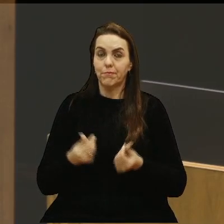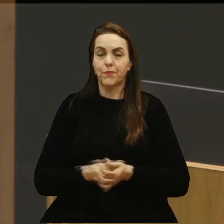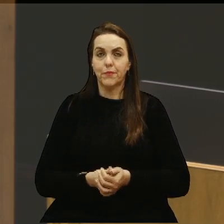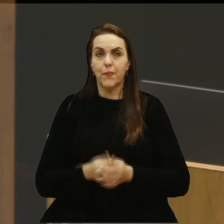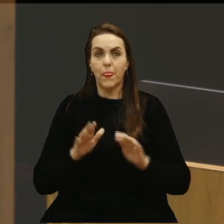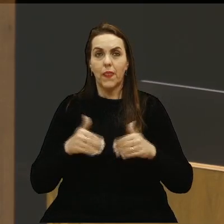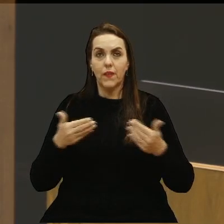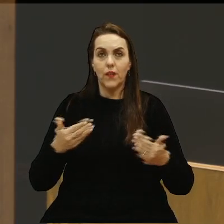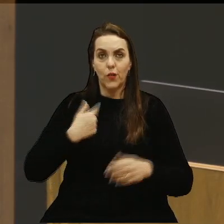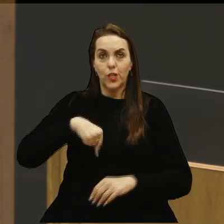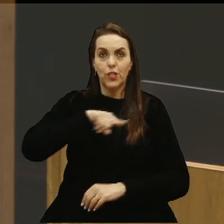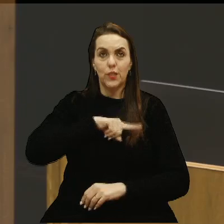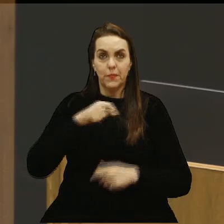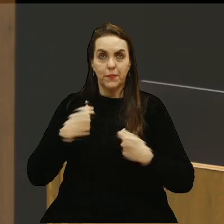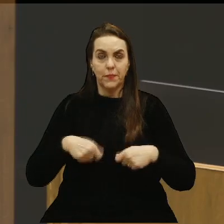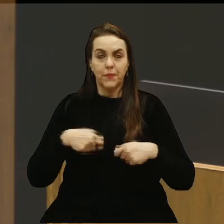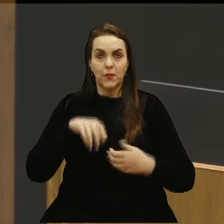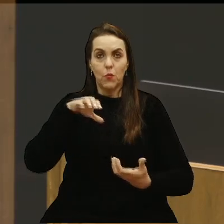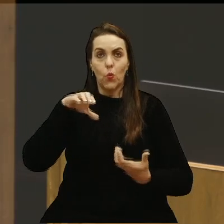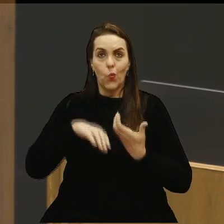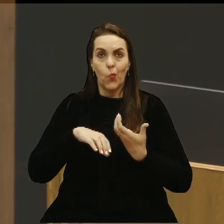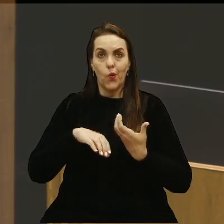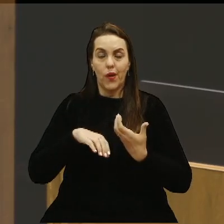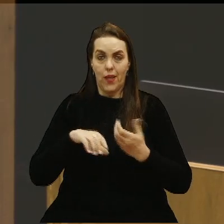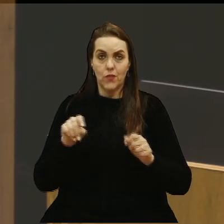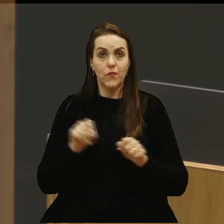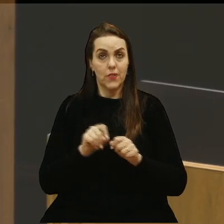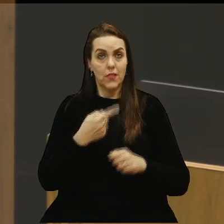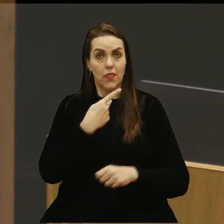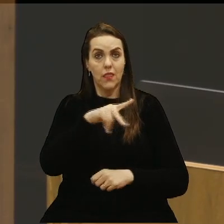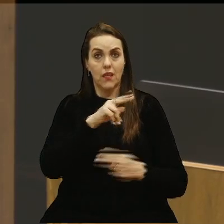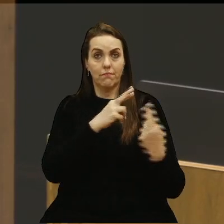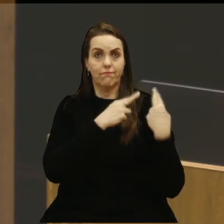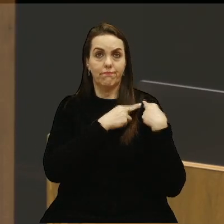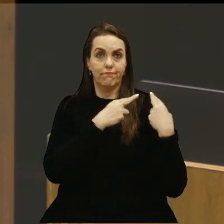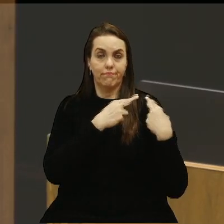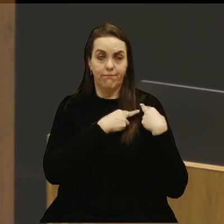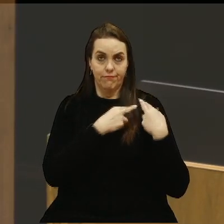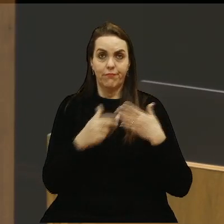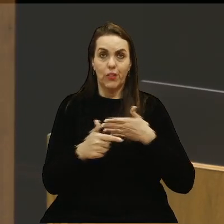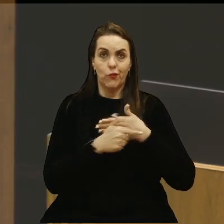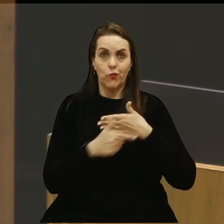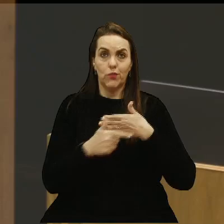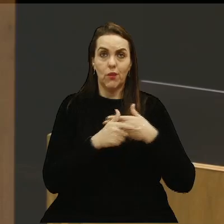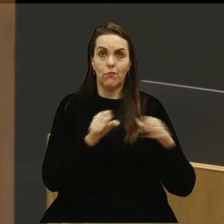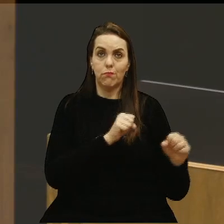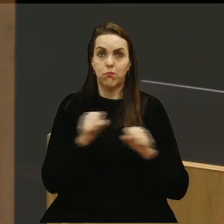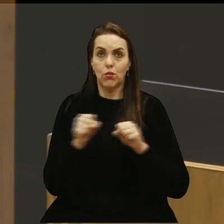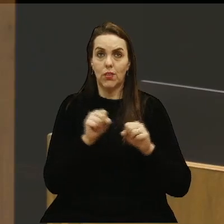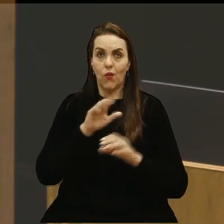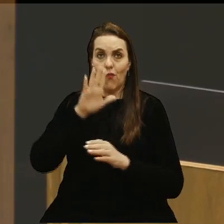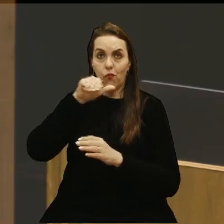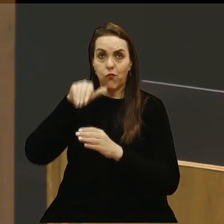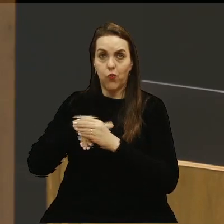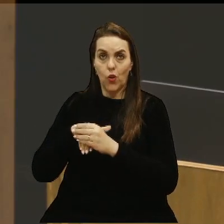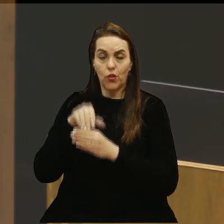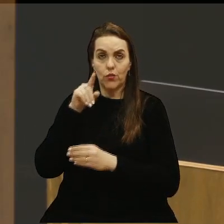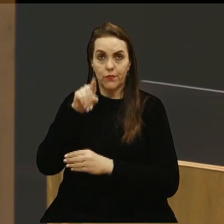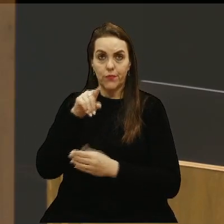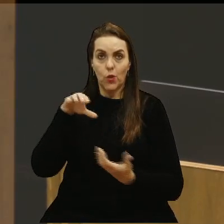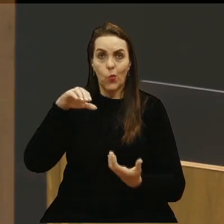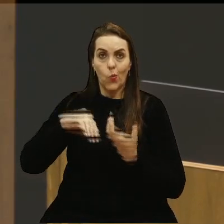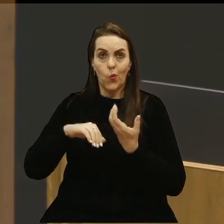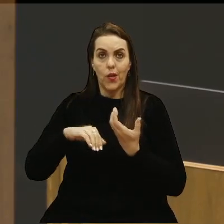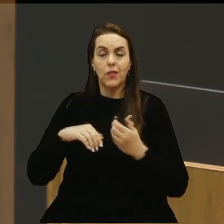nós precisamos que o Congresso exerça o seu poder de voto lá no Congresso Nacional e